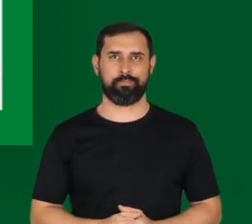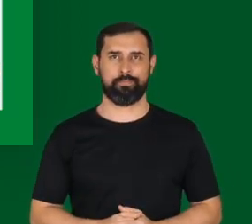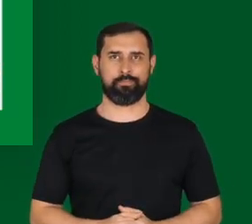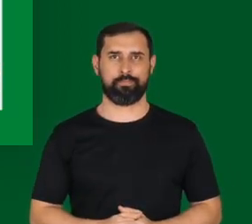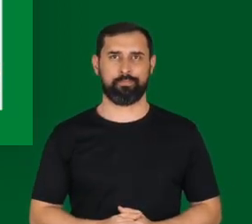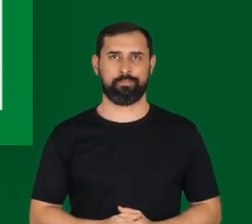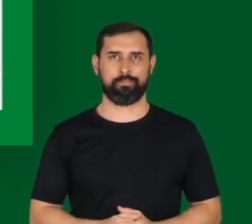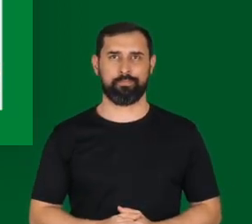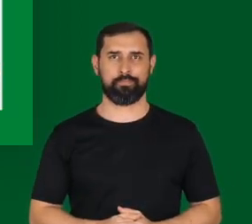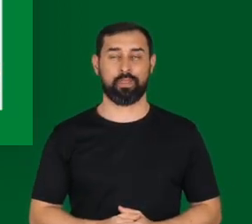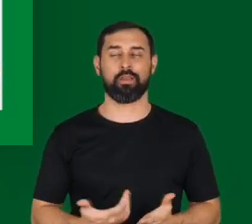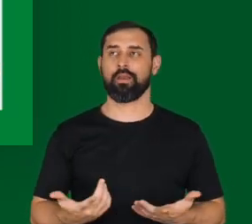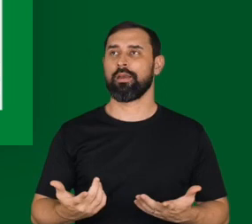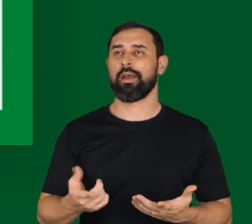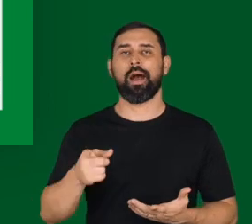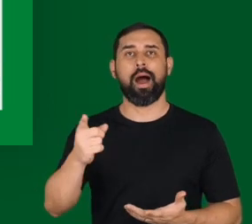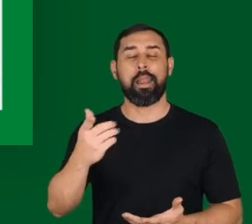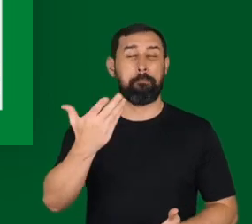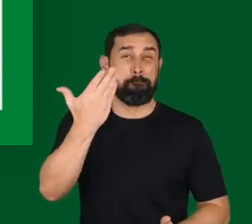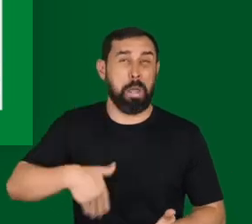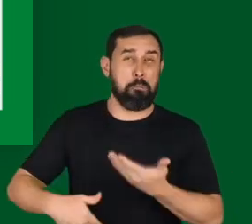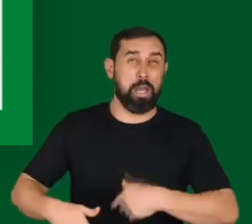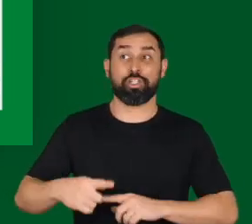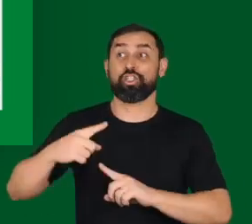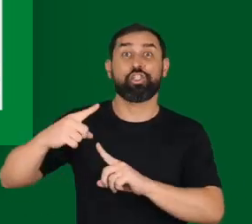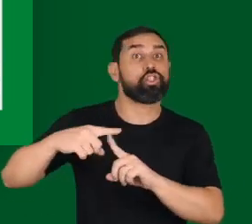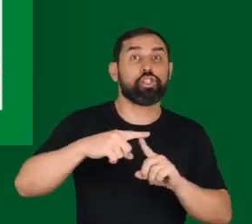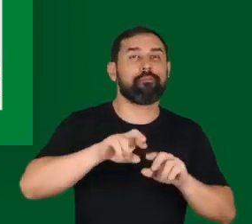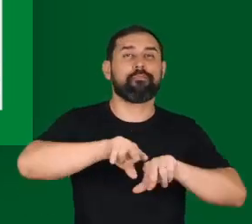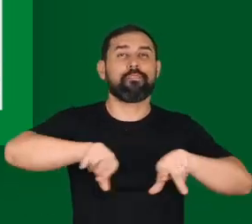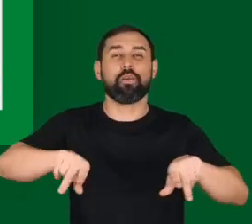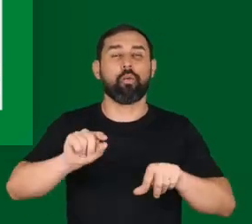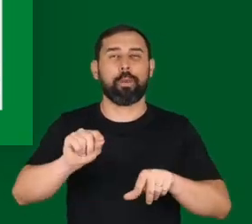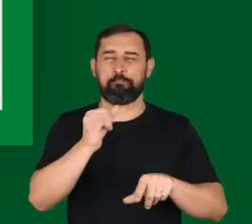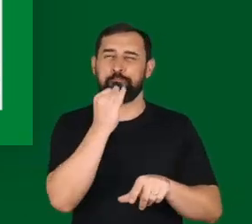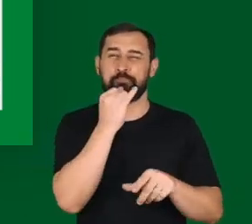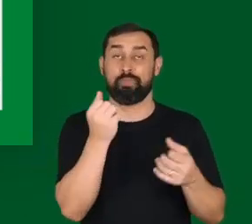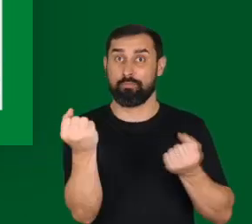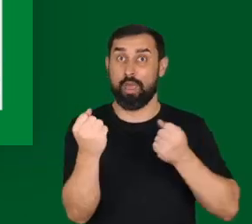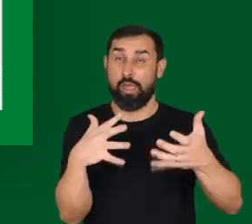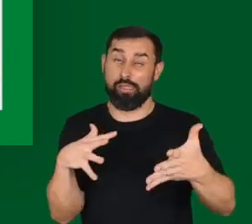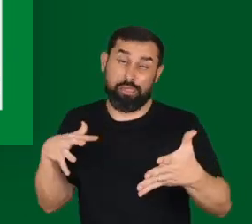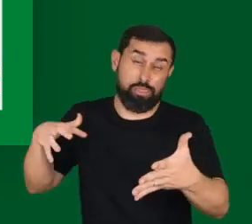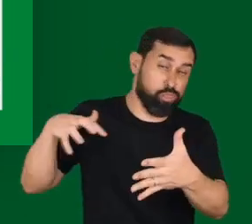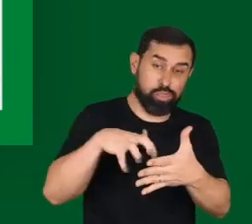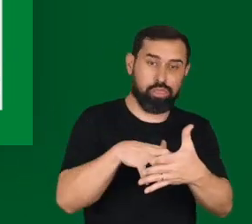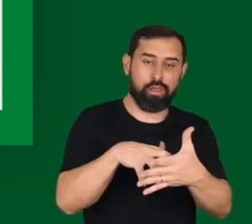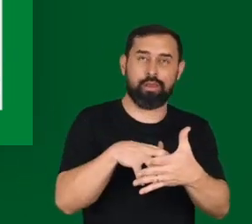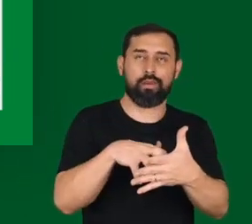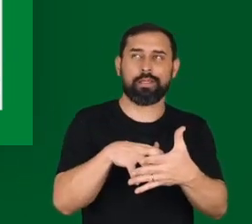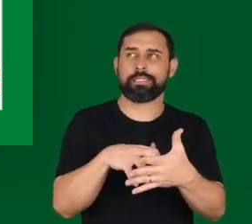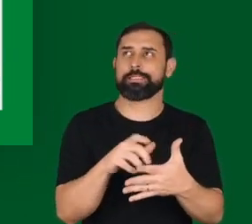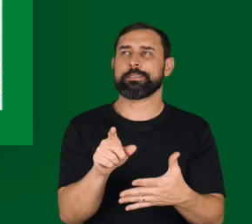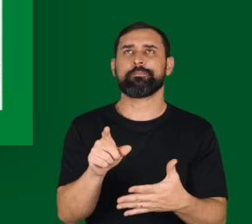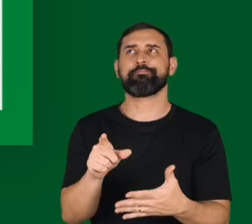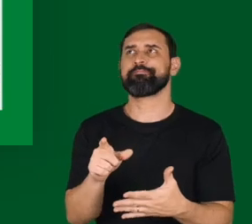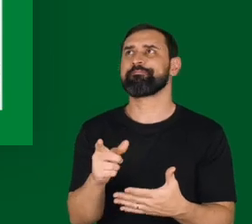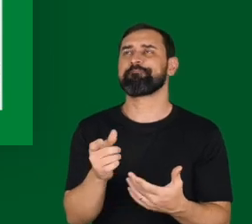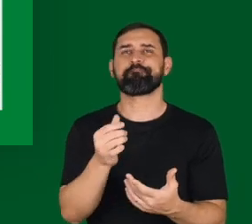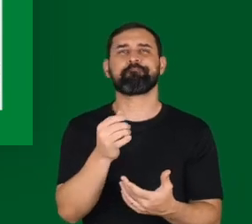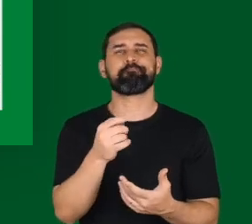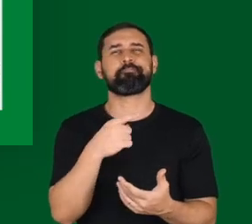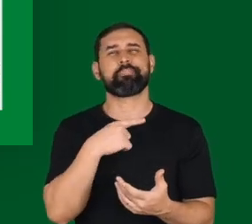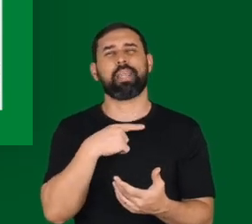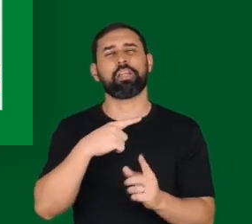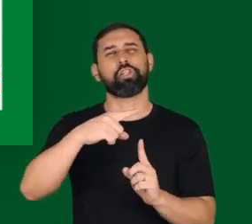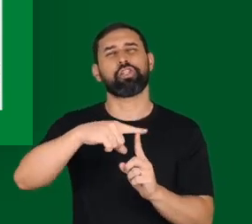Tipos e padrões de lesões, né? Então, se tratando de acidente automobilístico, a gente inclui aí vários tipos